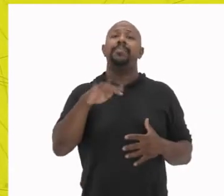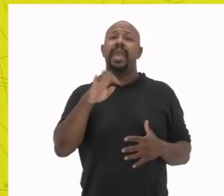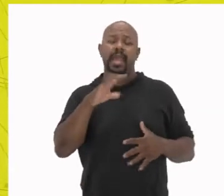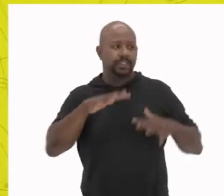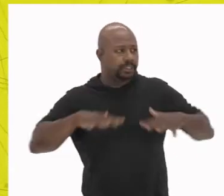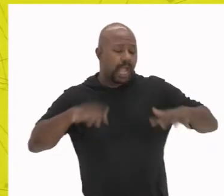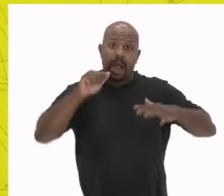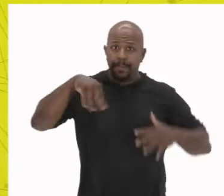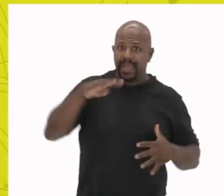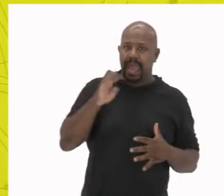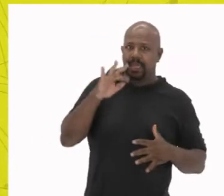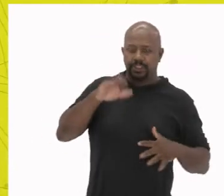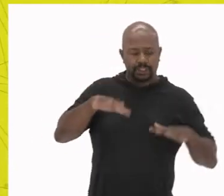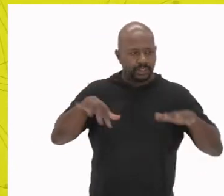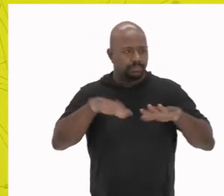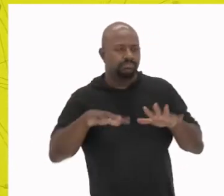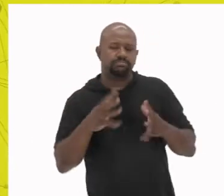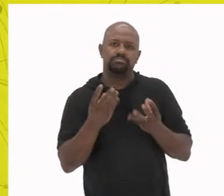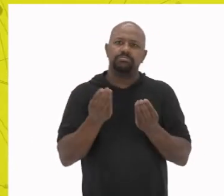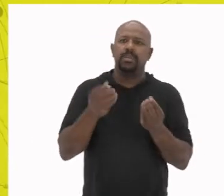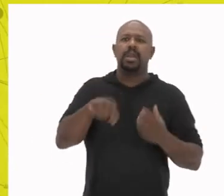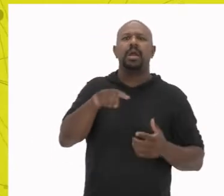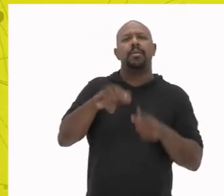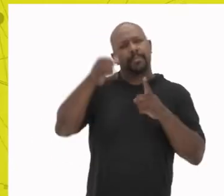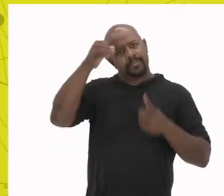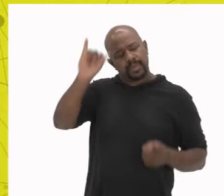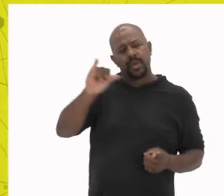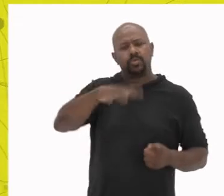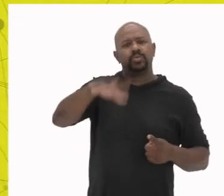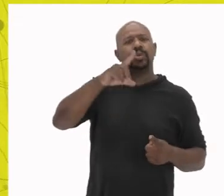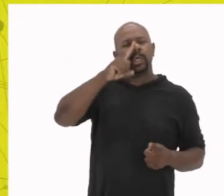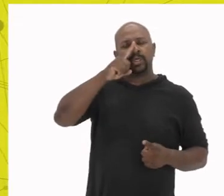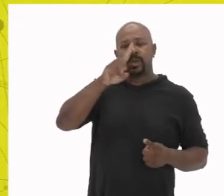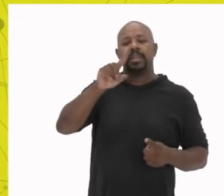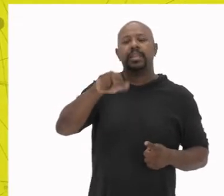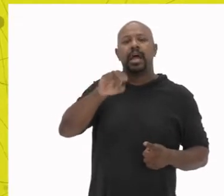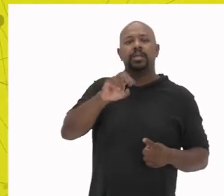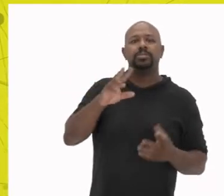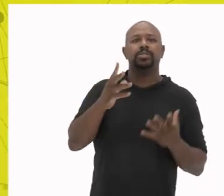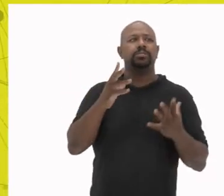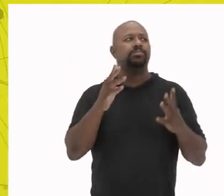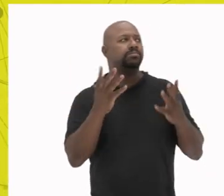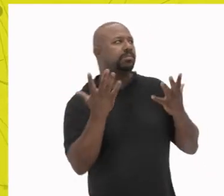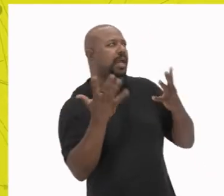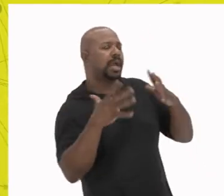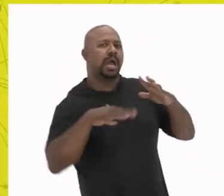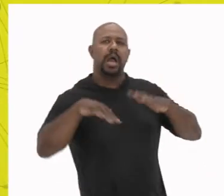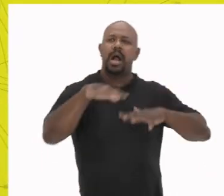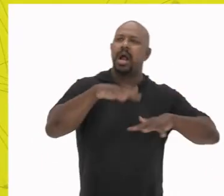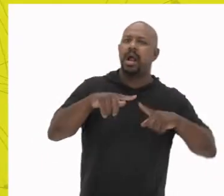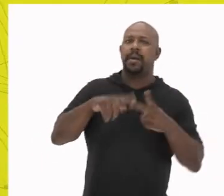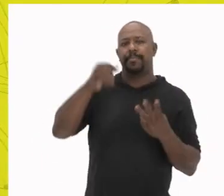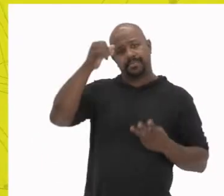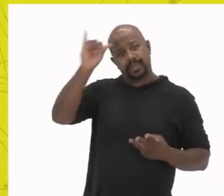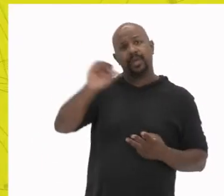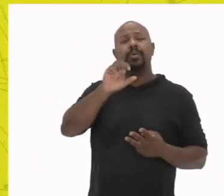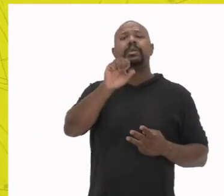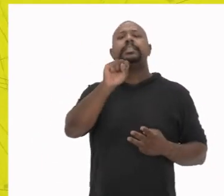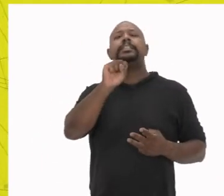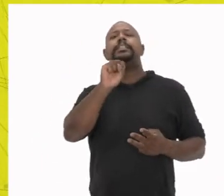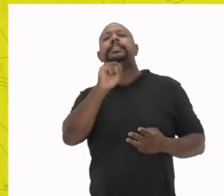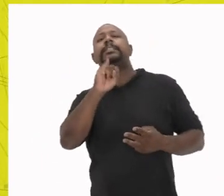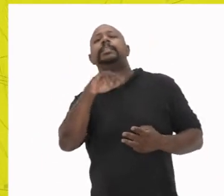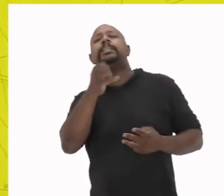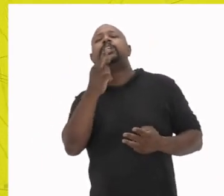condições ambientais, de guarda e exposição, prevenção do risco de danos do manuseio incorreto, prevenção